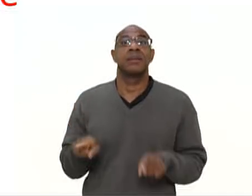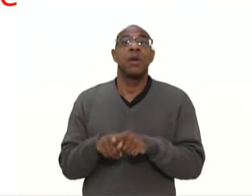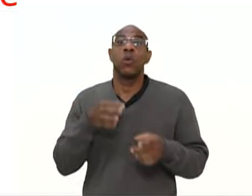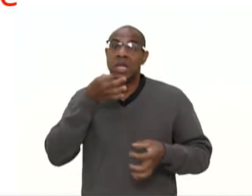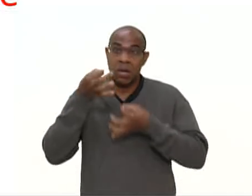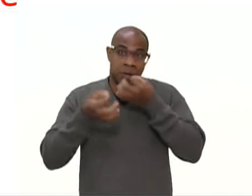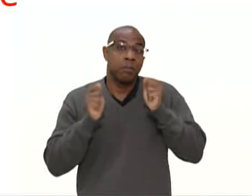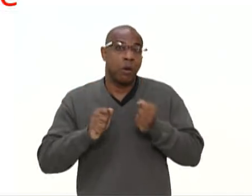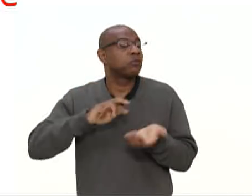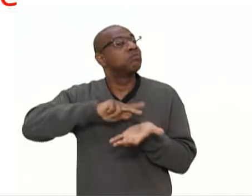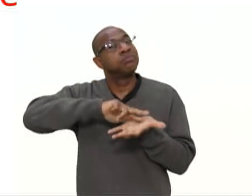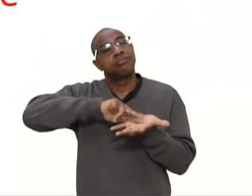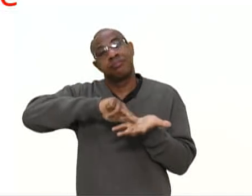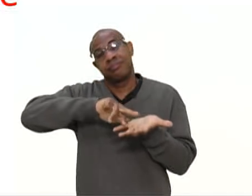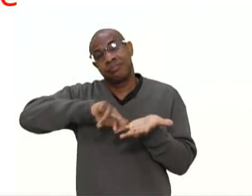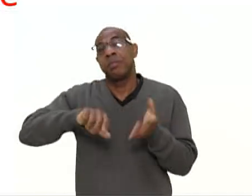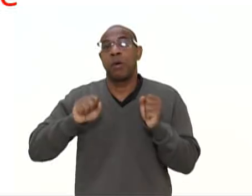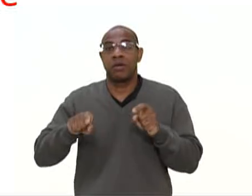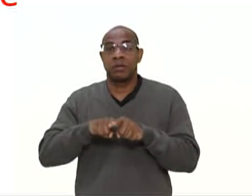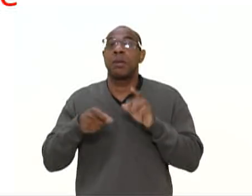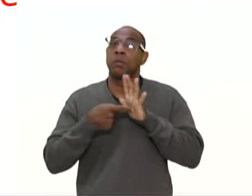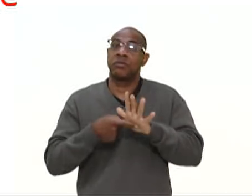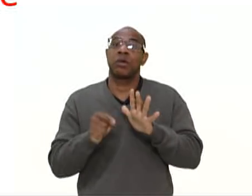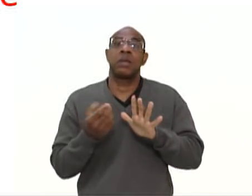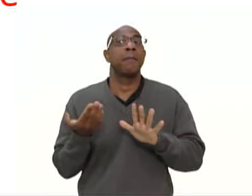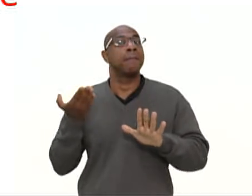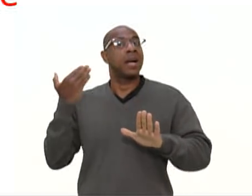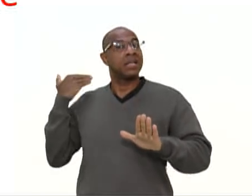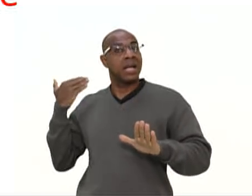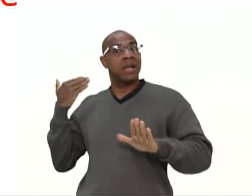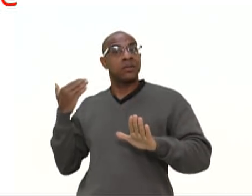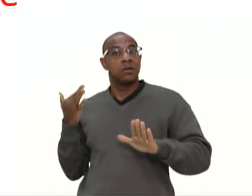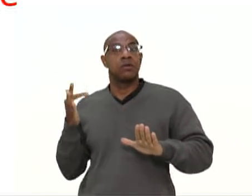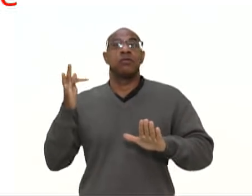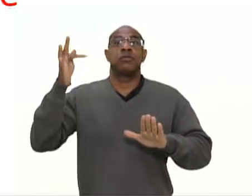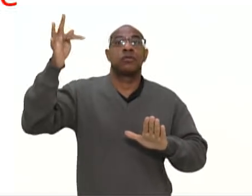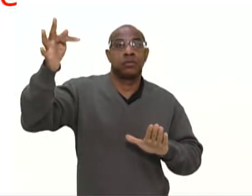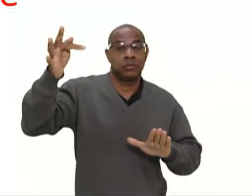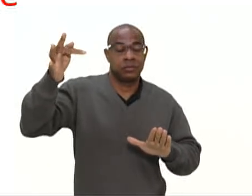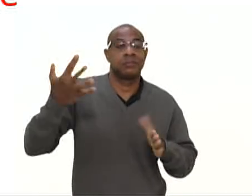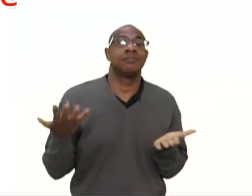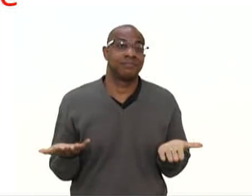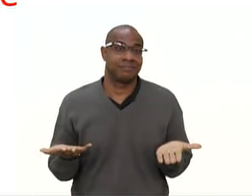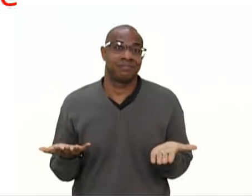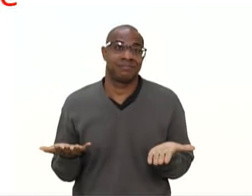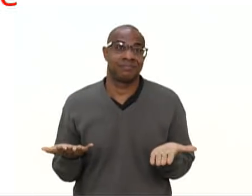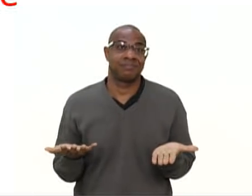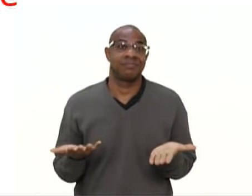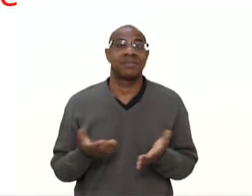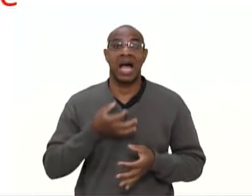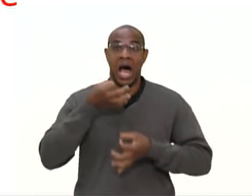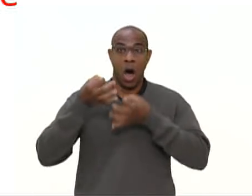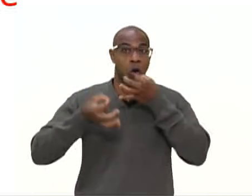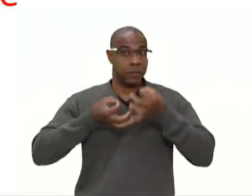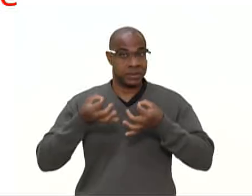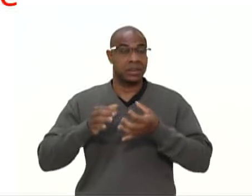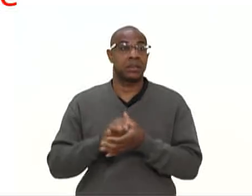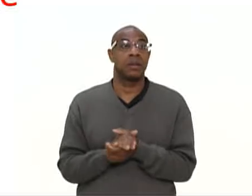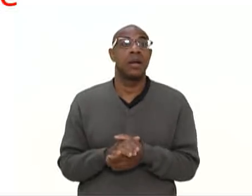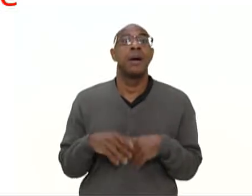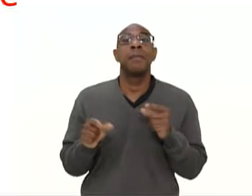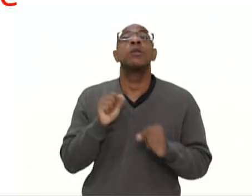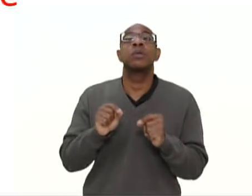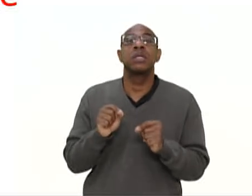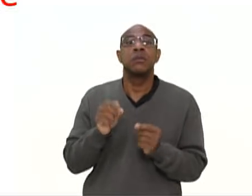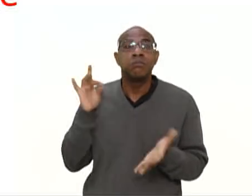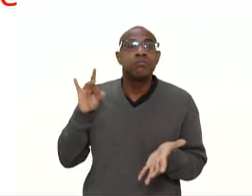variar entre os do pretérito passado, presente e futuro, na parte de argumentação, mas o que predomina